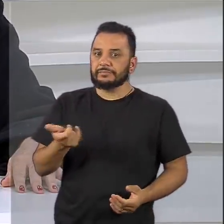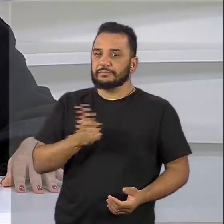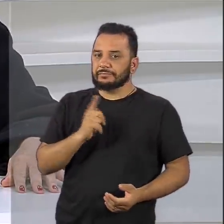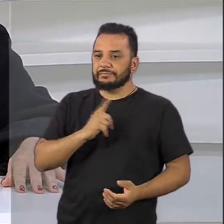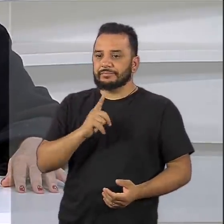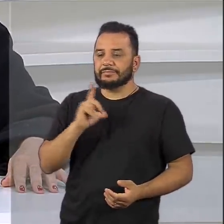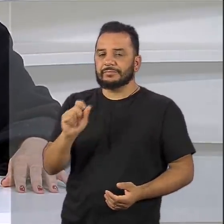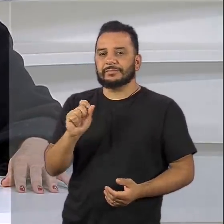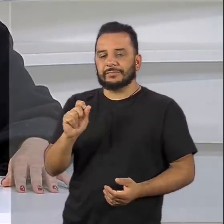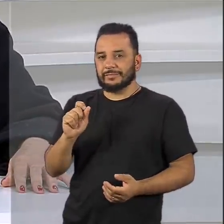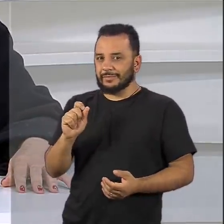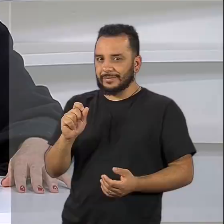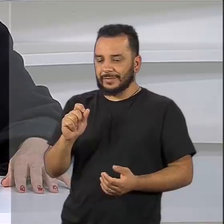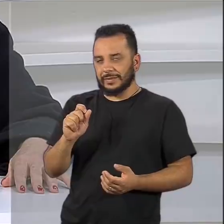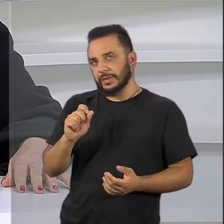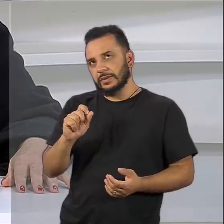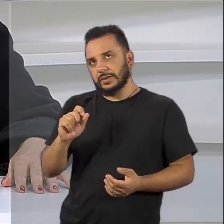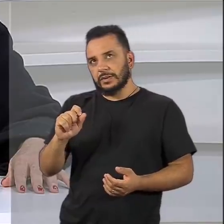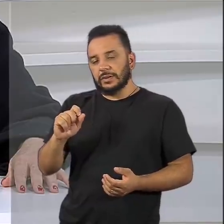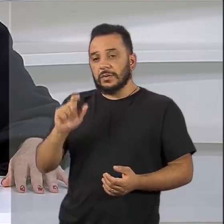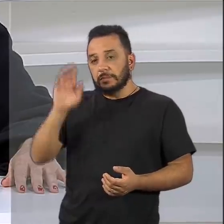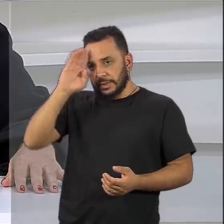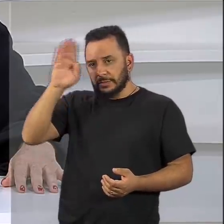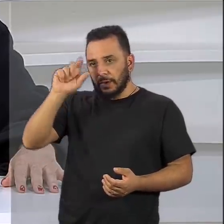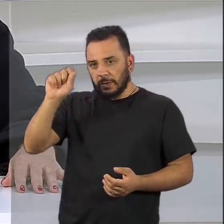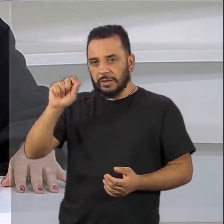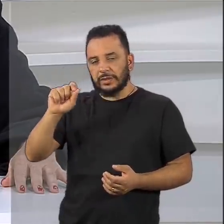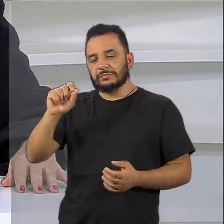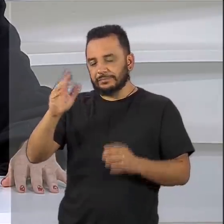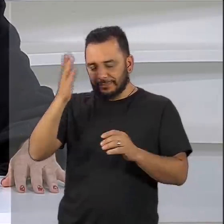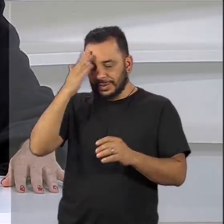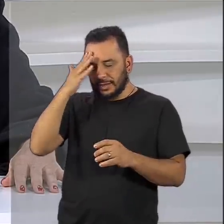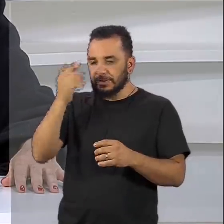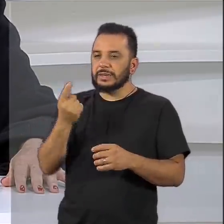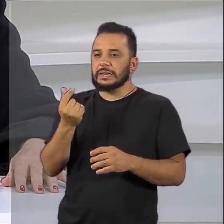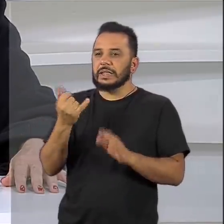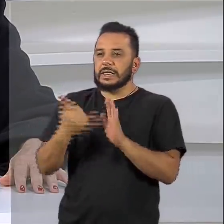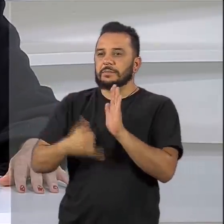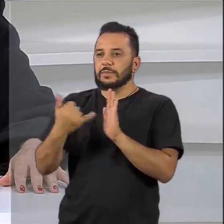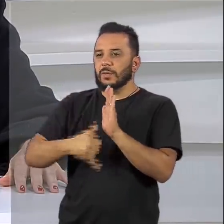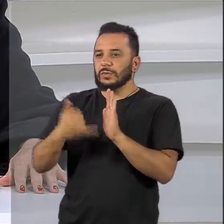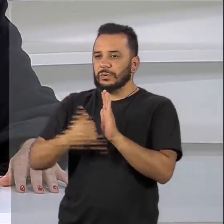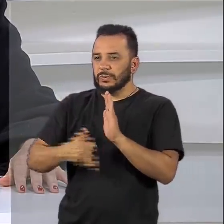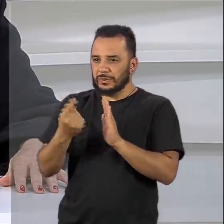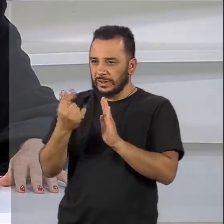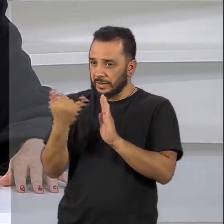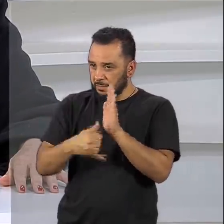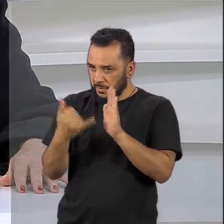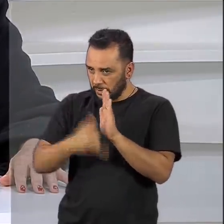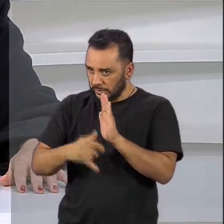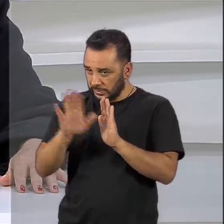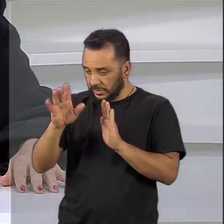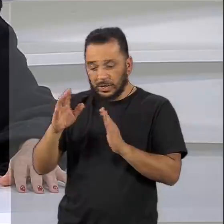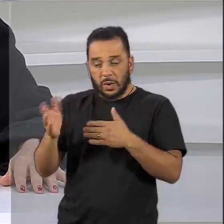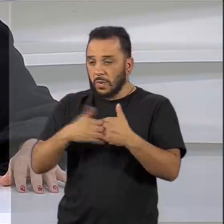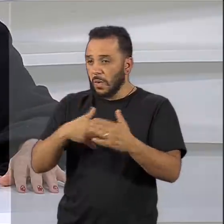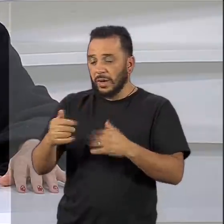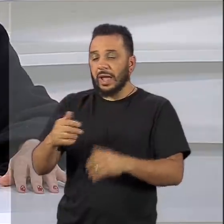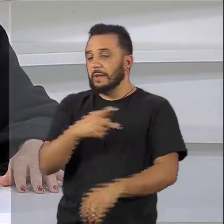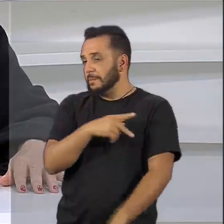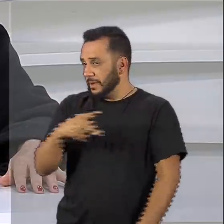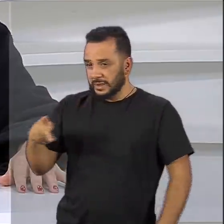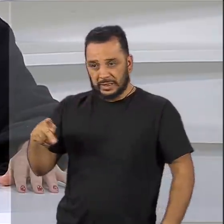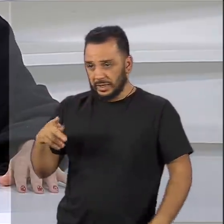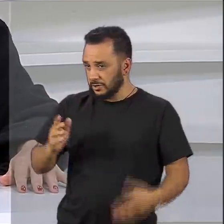eixo central, que é a questão fiscal. Quer dizer, qualquer presidente eleito, ele vai ter que fazer a reforma